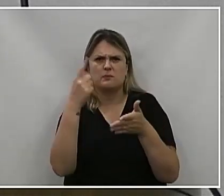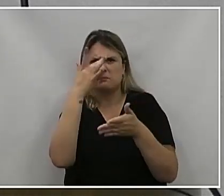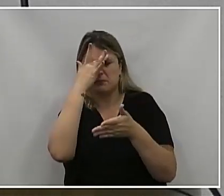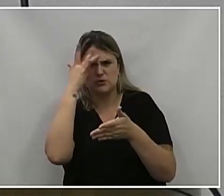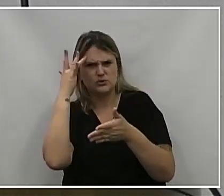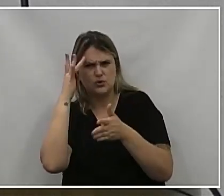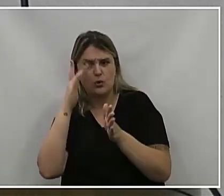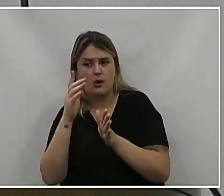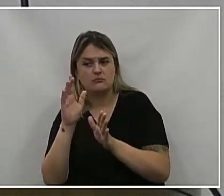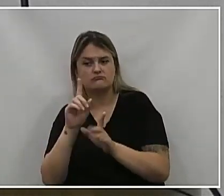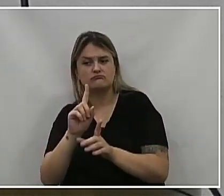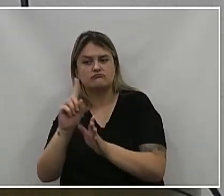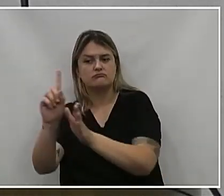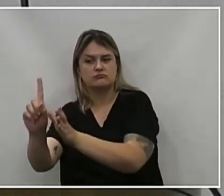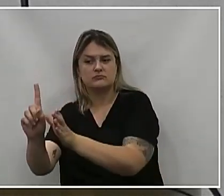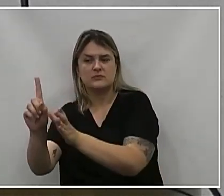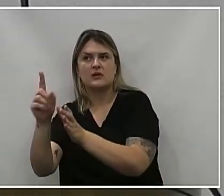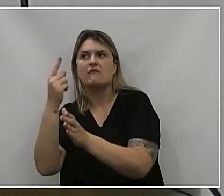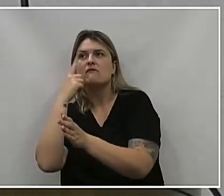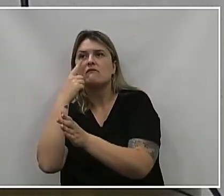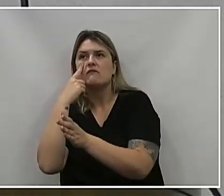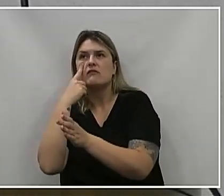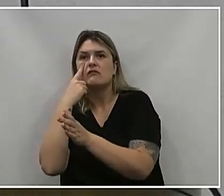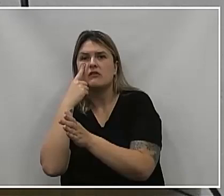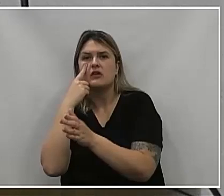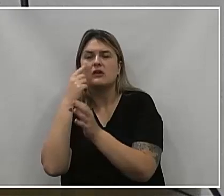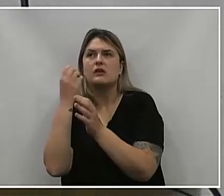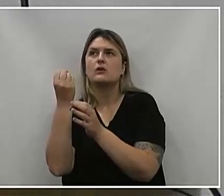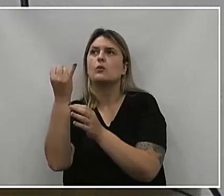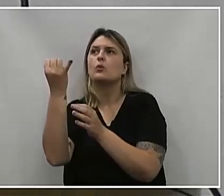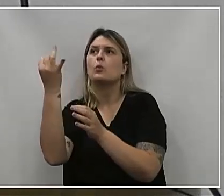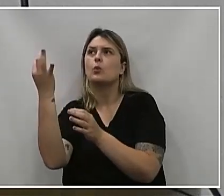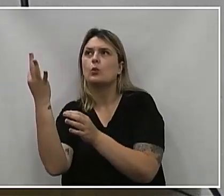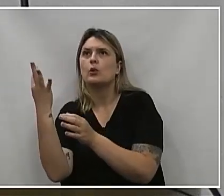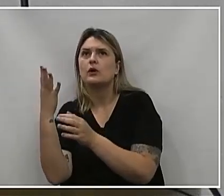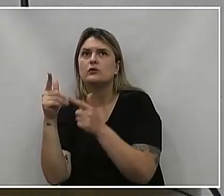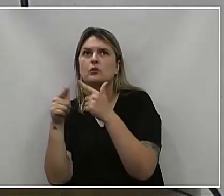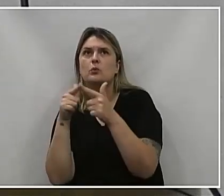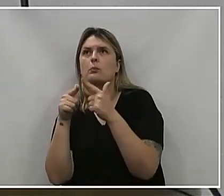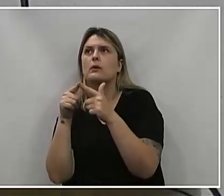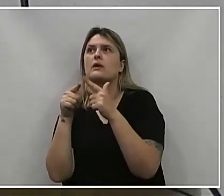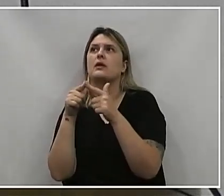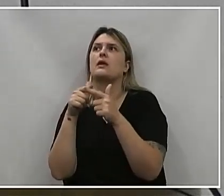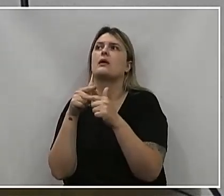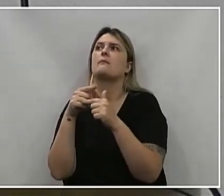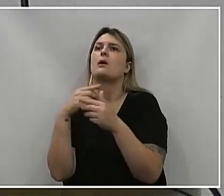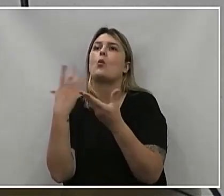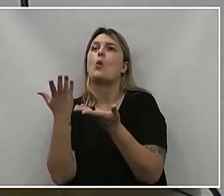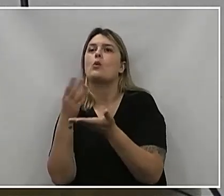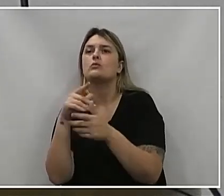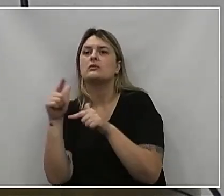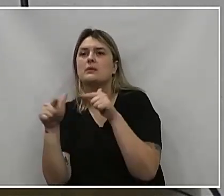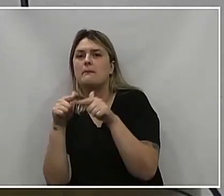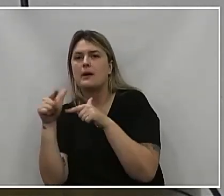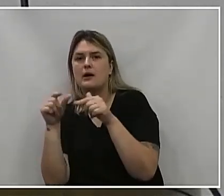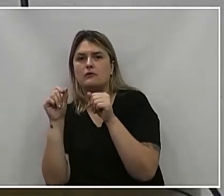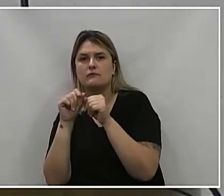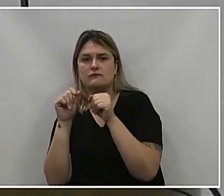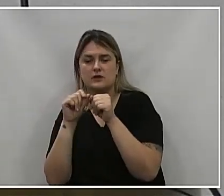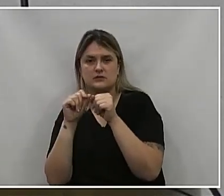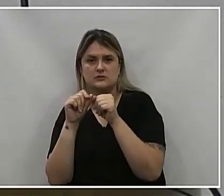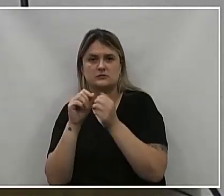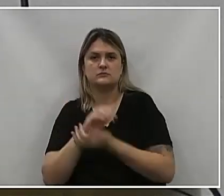independente, para que ele pudesse mensurar, medir qual era o seu trabalho que estava sendo prestado